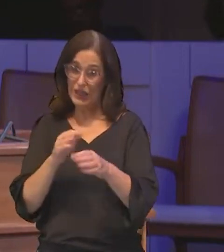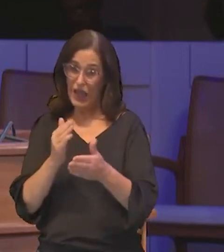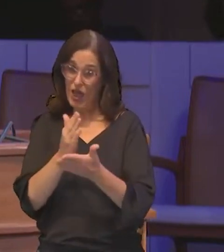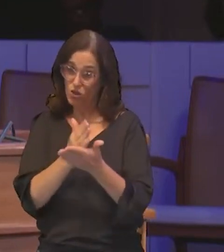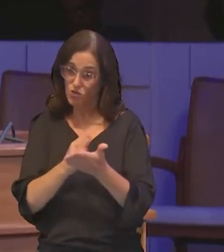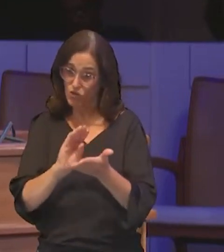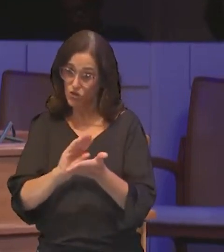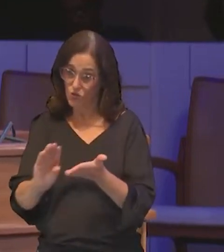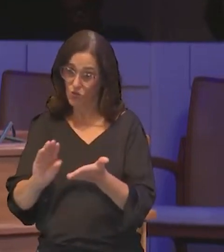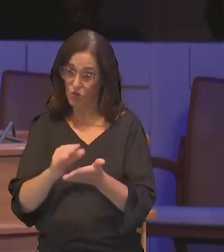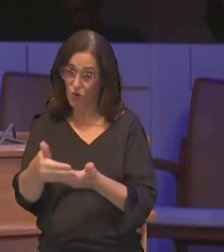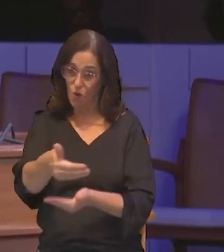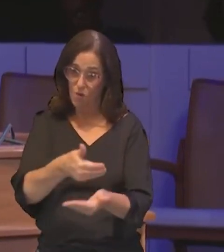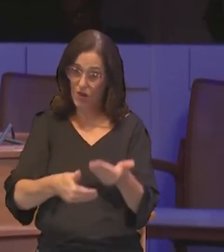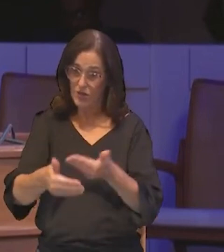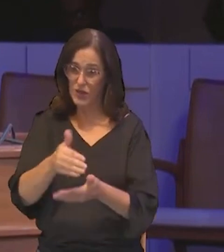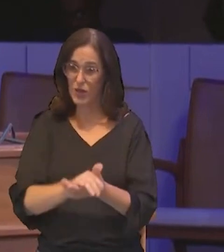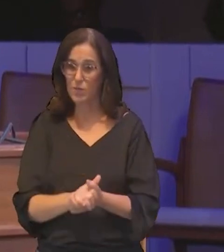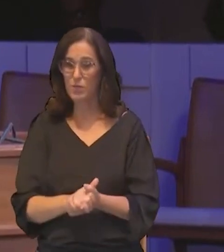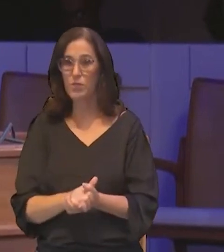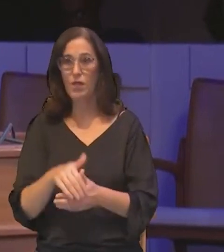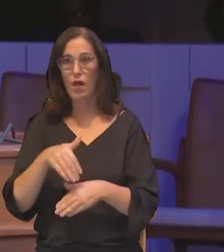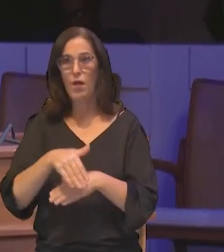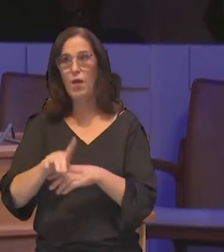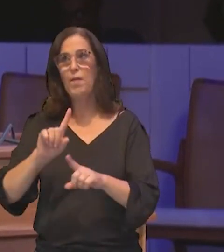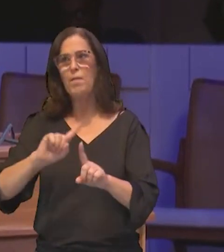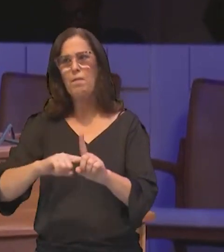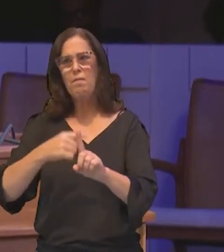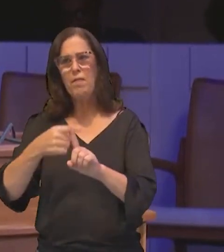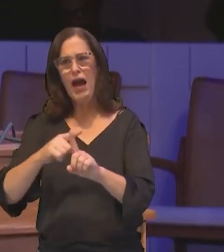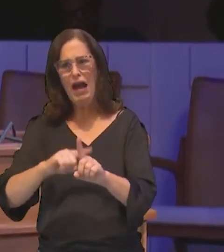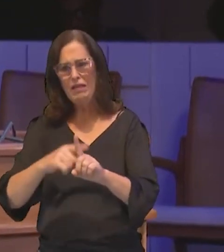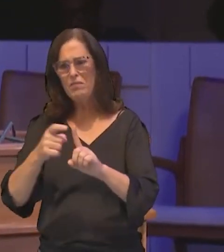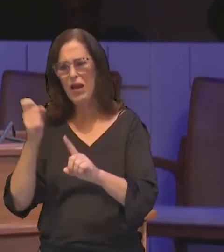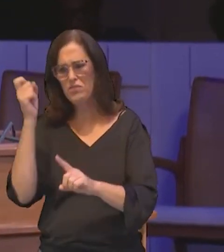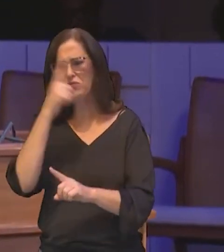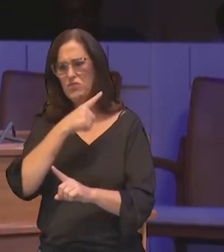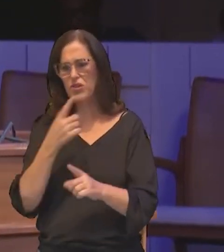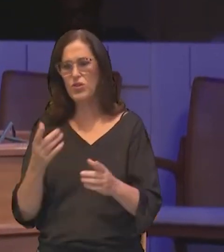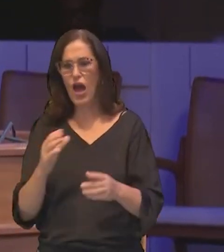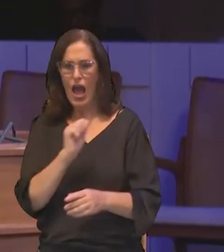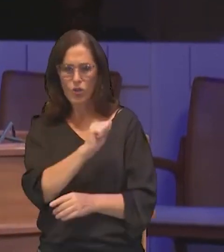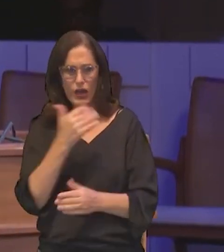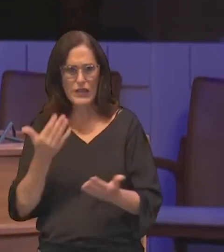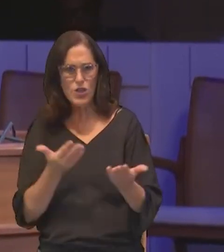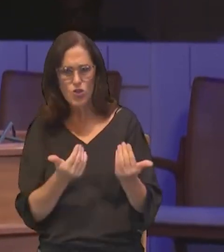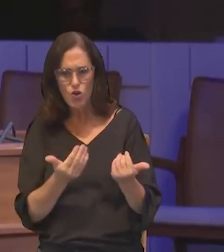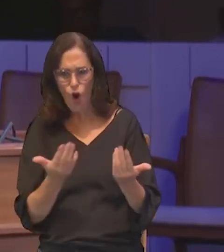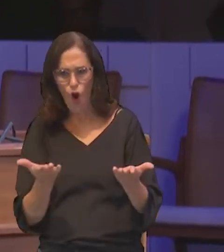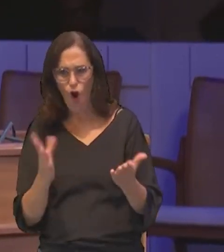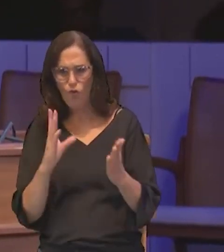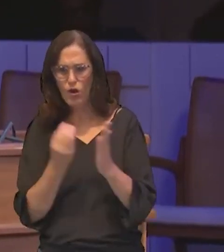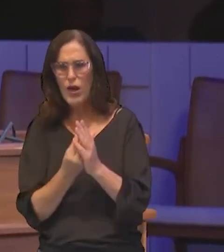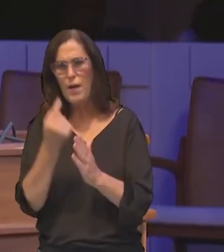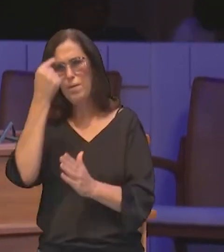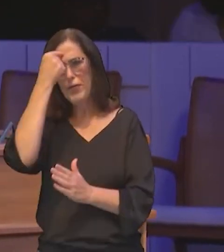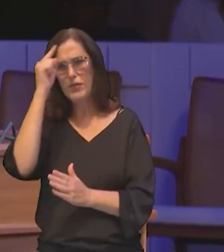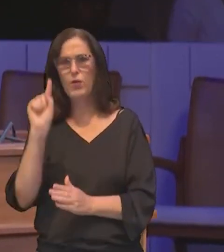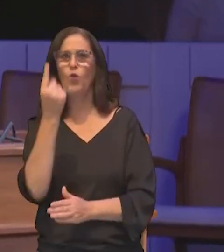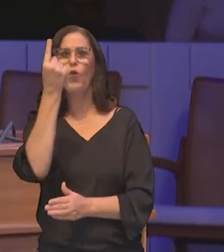isso tem continuado cada vez mais, e hoje adolescentes e jovens na escola têm um pensamento